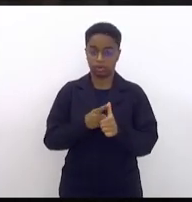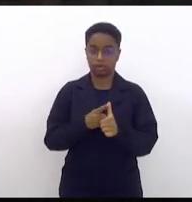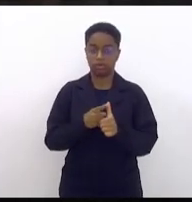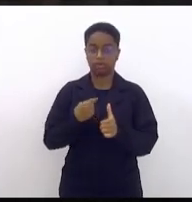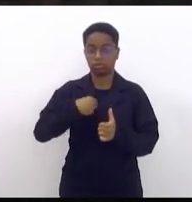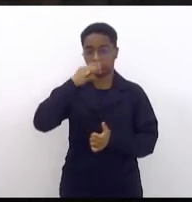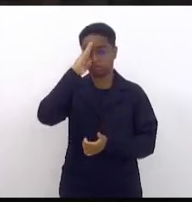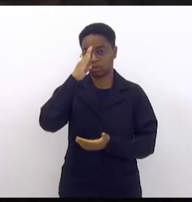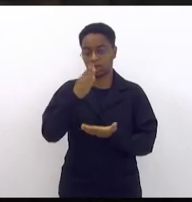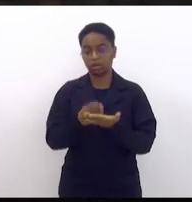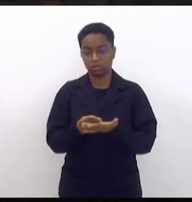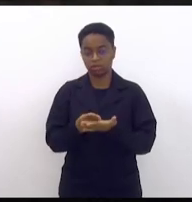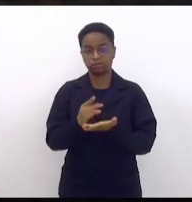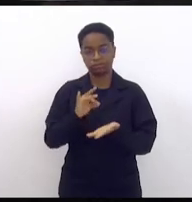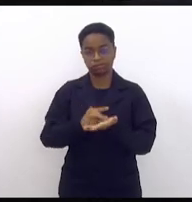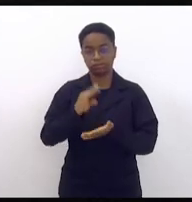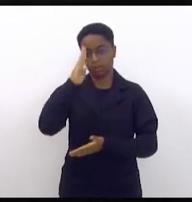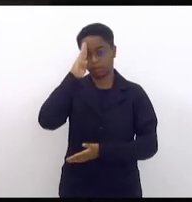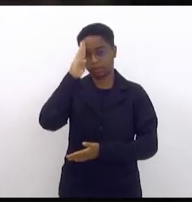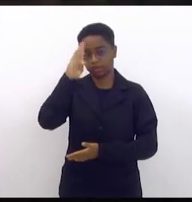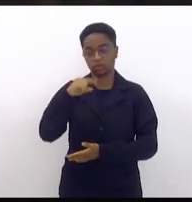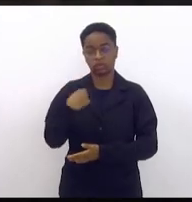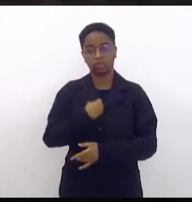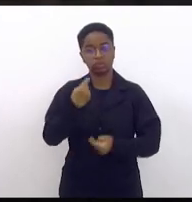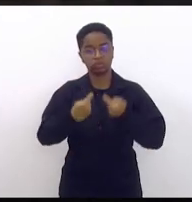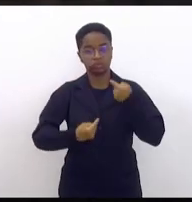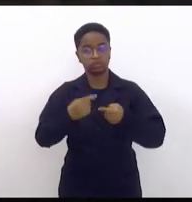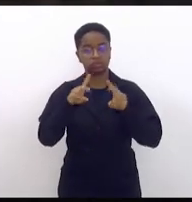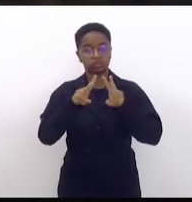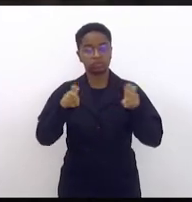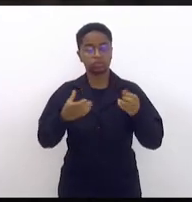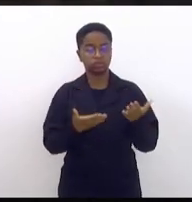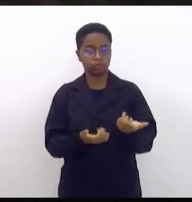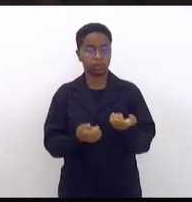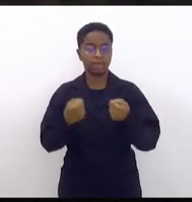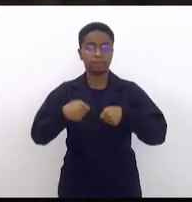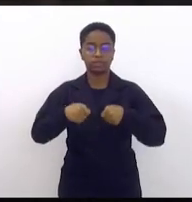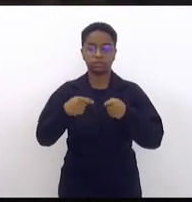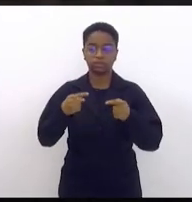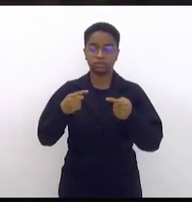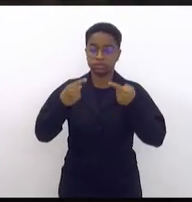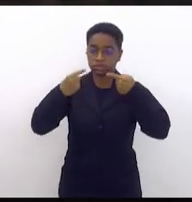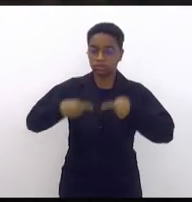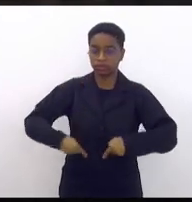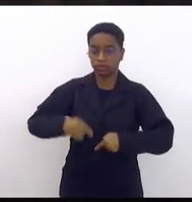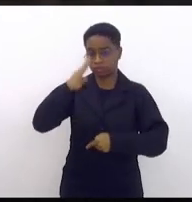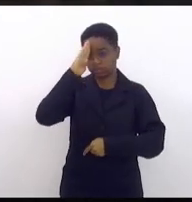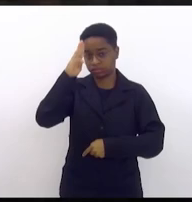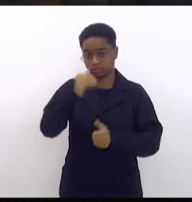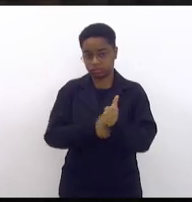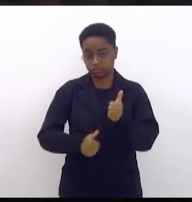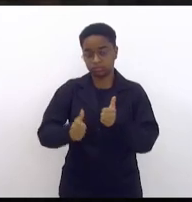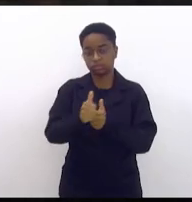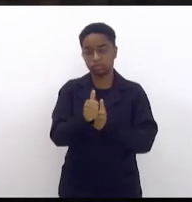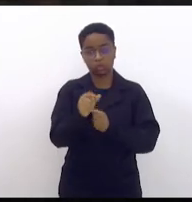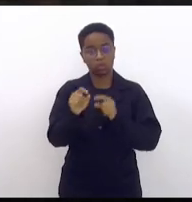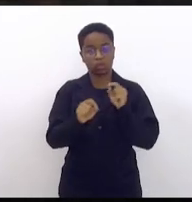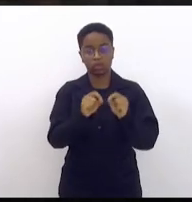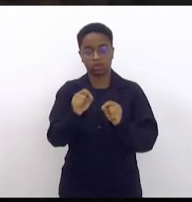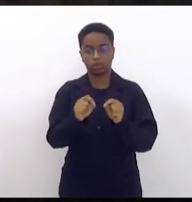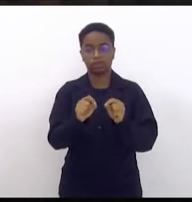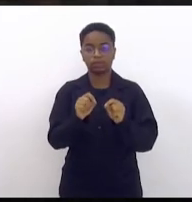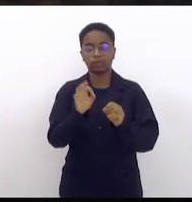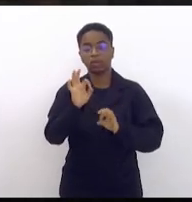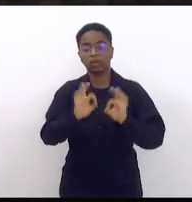acredito que sempre que se fala de juventude a gente precisa ter esse desafio como Norte como prioridade como centro é a